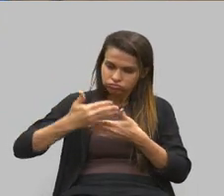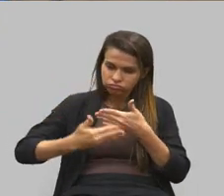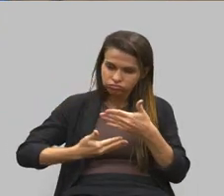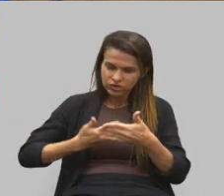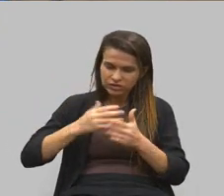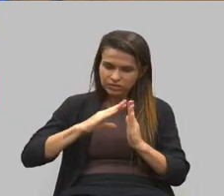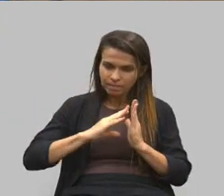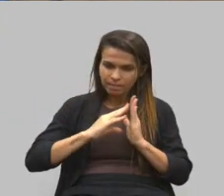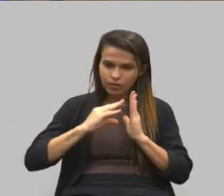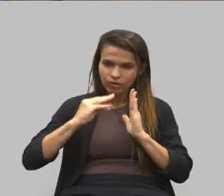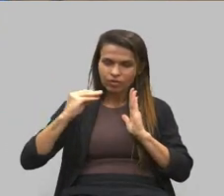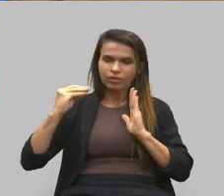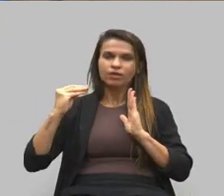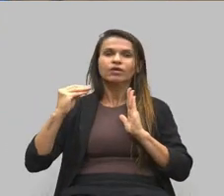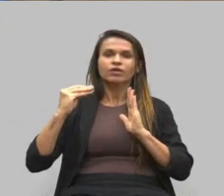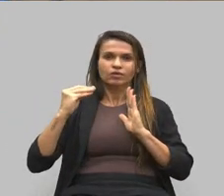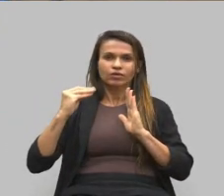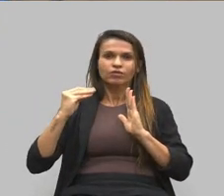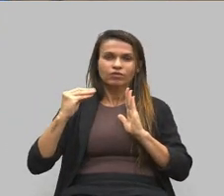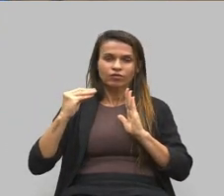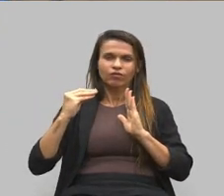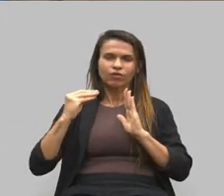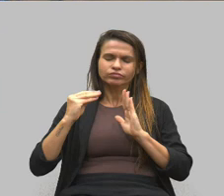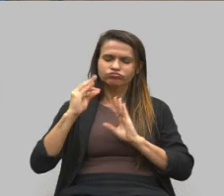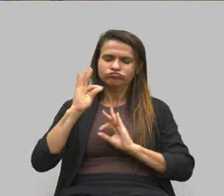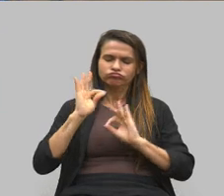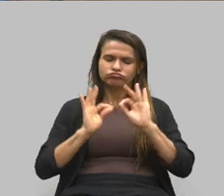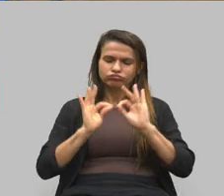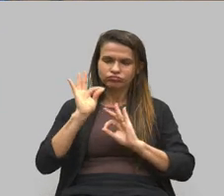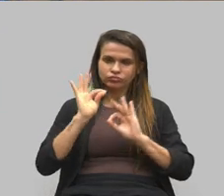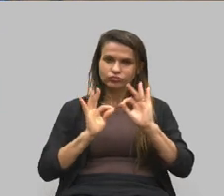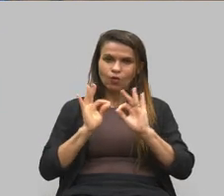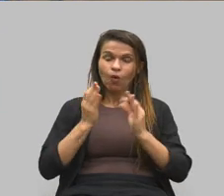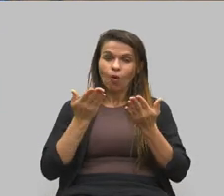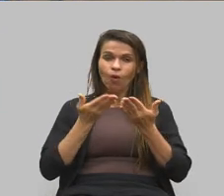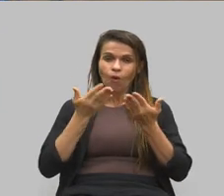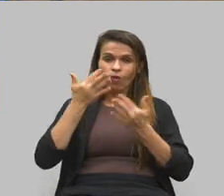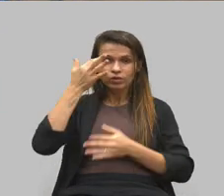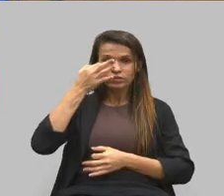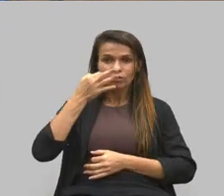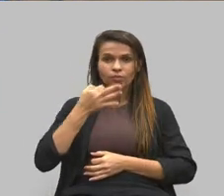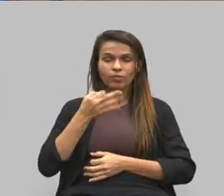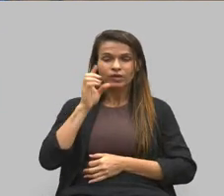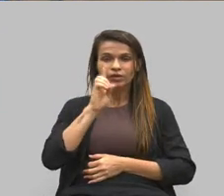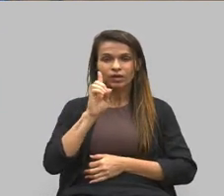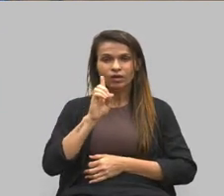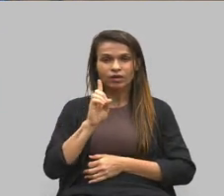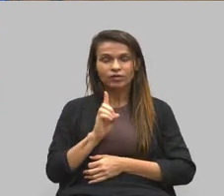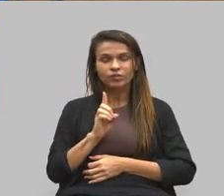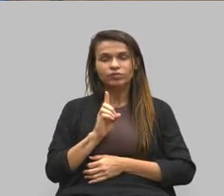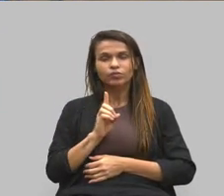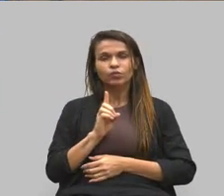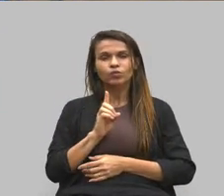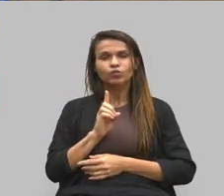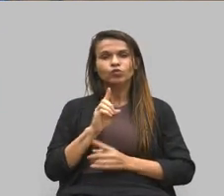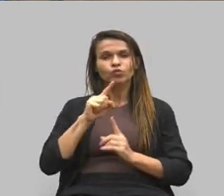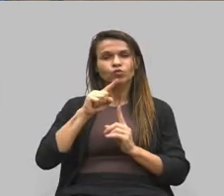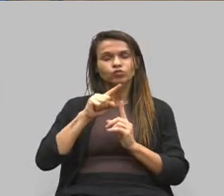modelo foi sendo atualizado e hoje se compreende a deficiência como